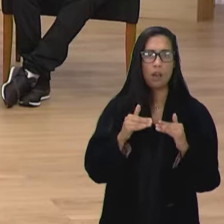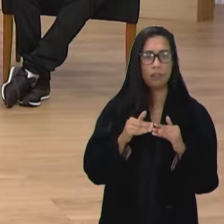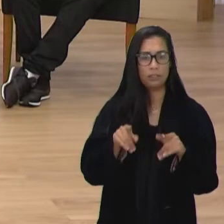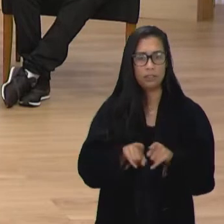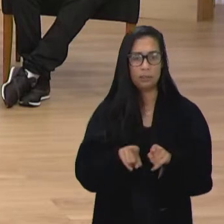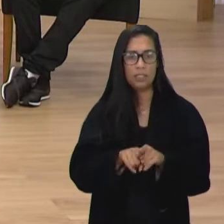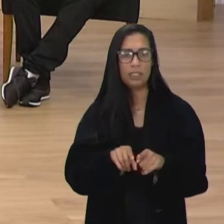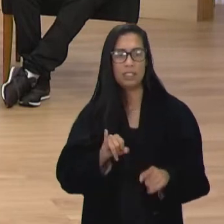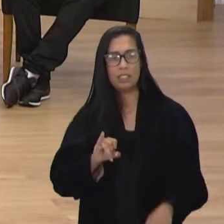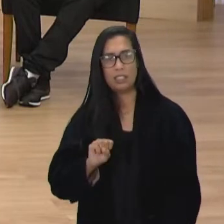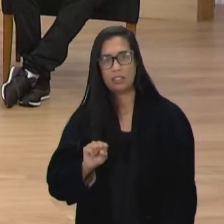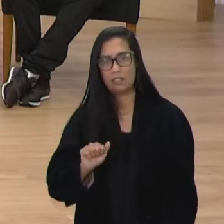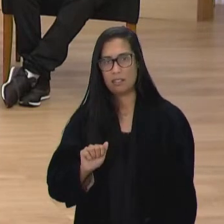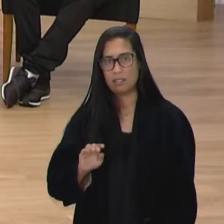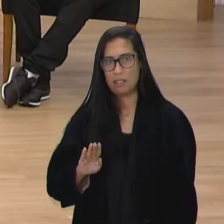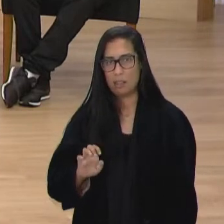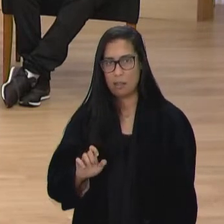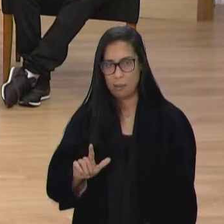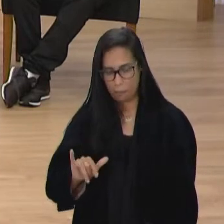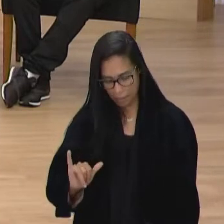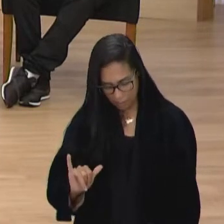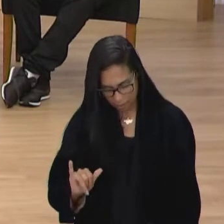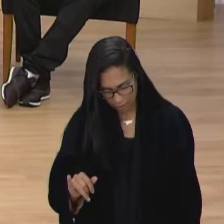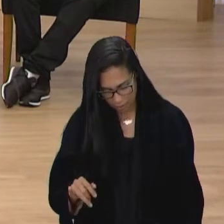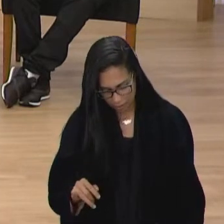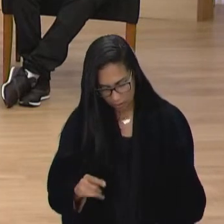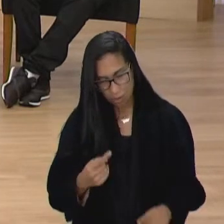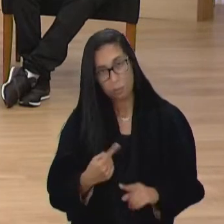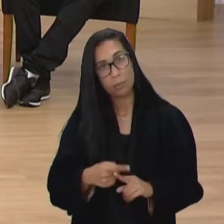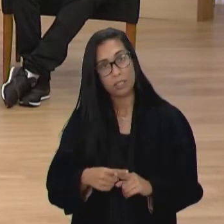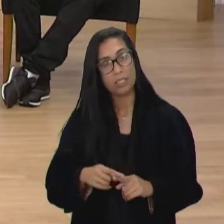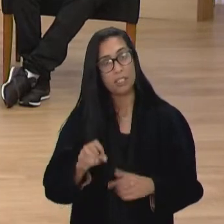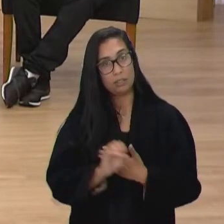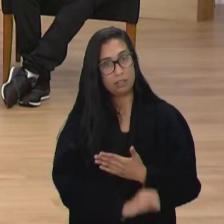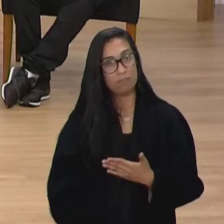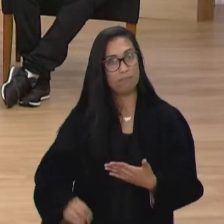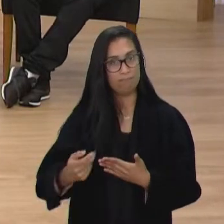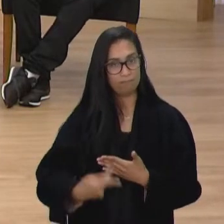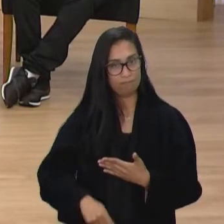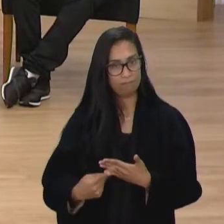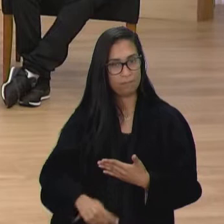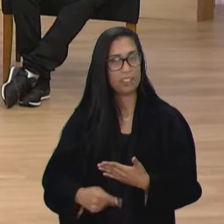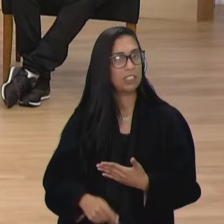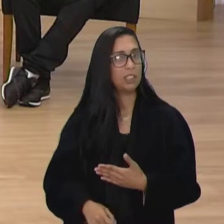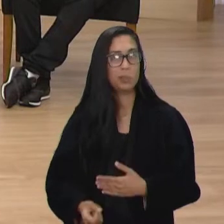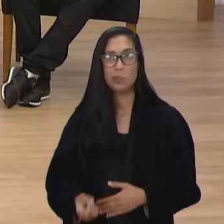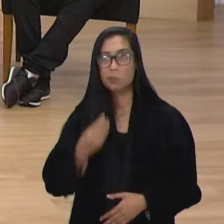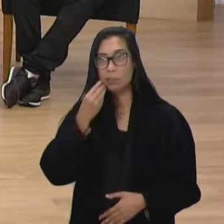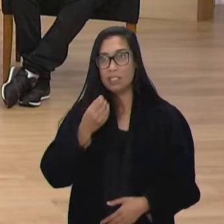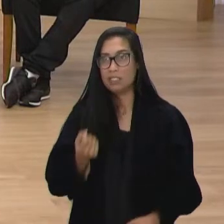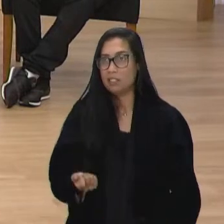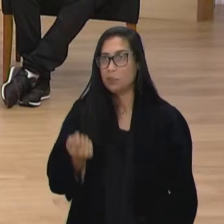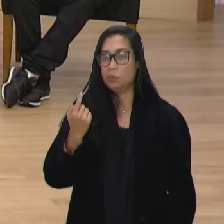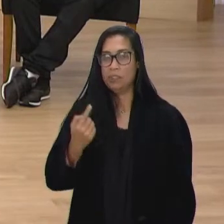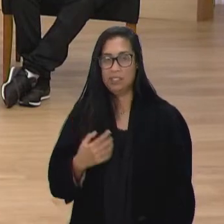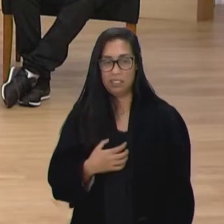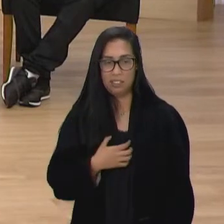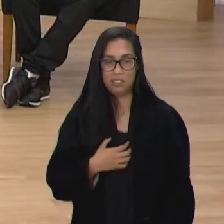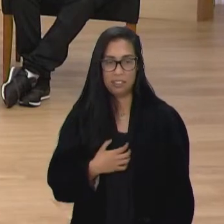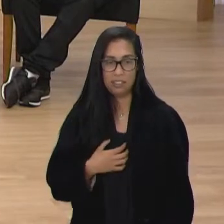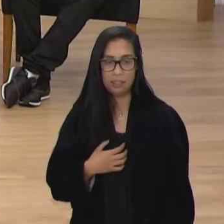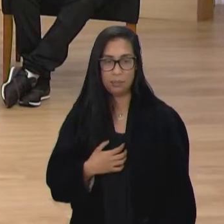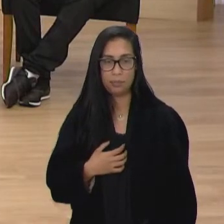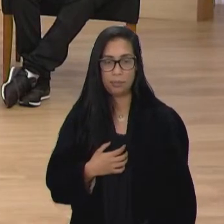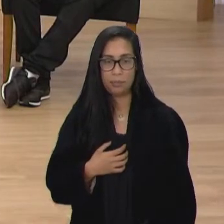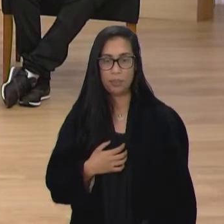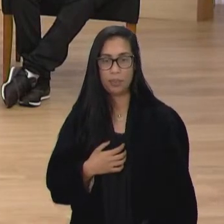Isabelle, porque estar aqui no Centro de Mídias é uma experiência única. Eu acho que muitas também queriam estar aqui. É uma oportunidade,